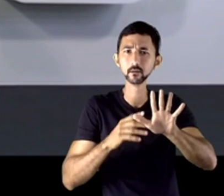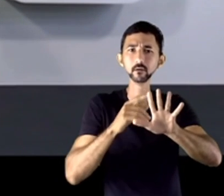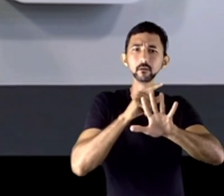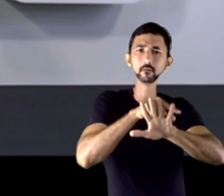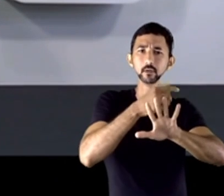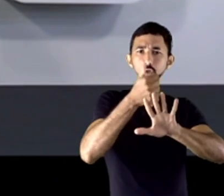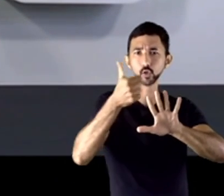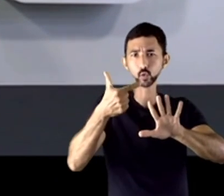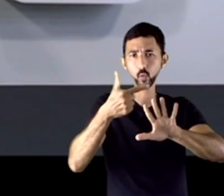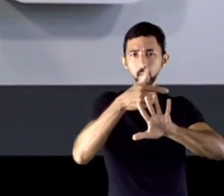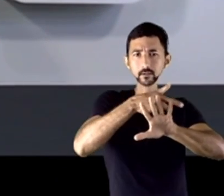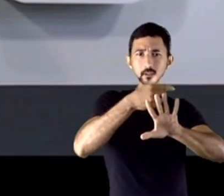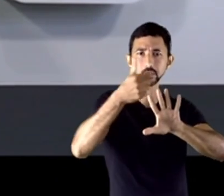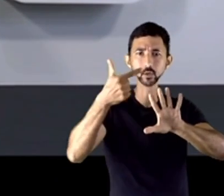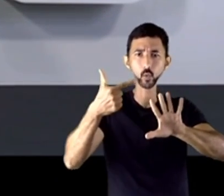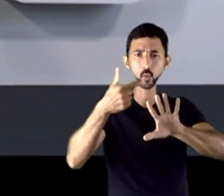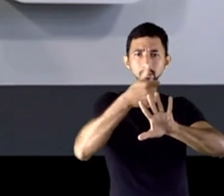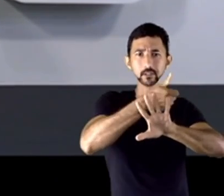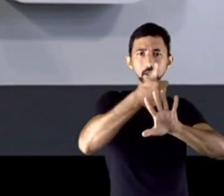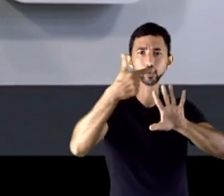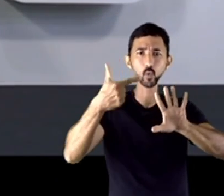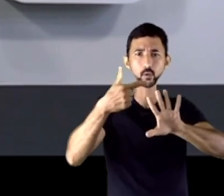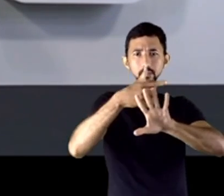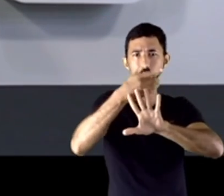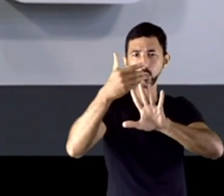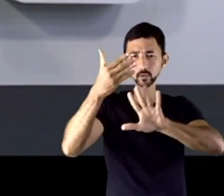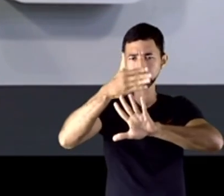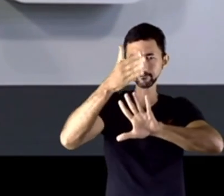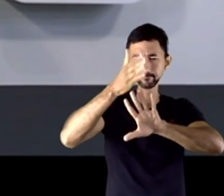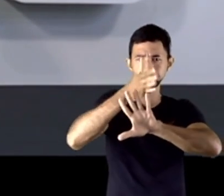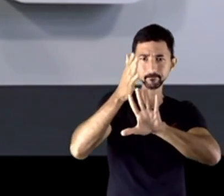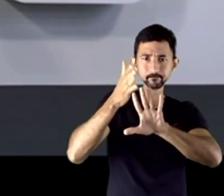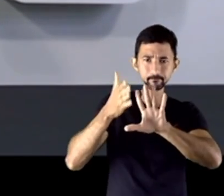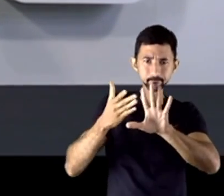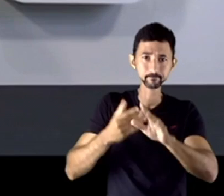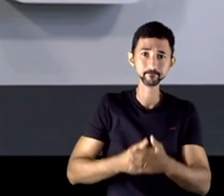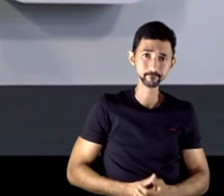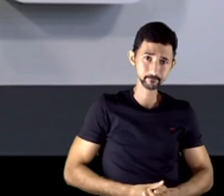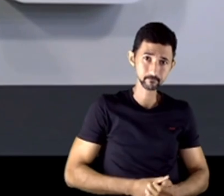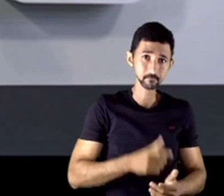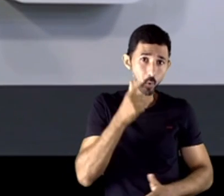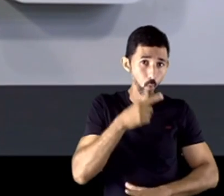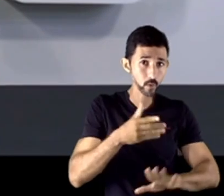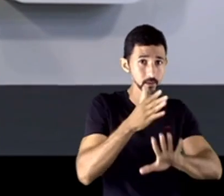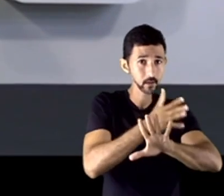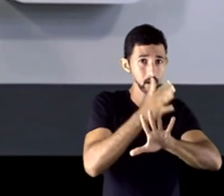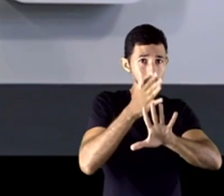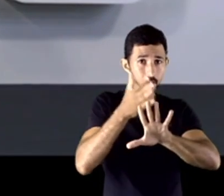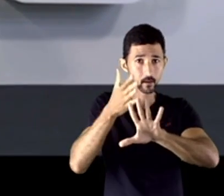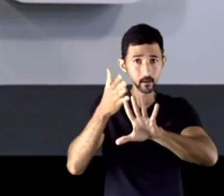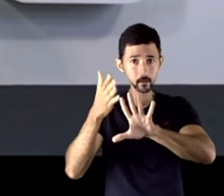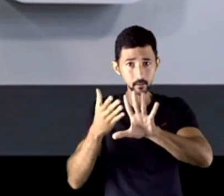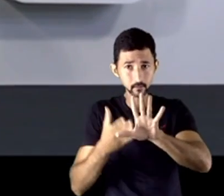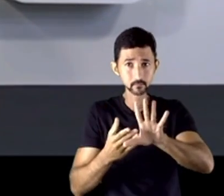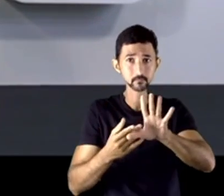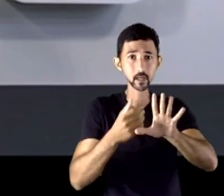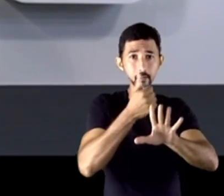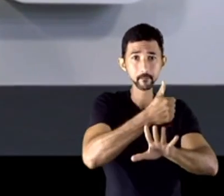em 12, ó. 12 mais 12 mais 12 mais 12 mais 12, para ver se vai chegar, se vai